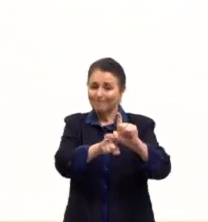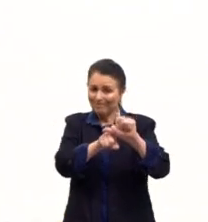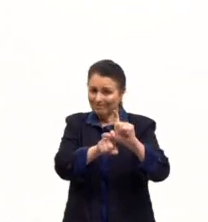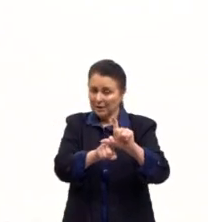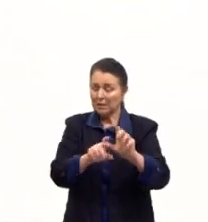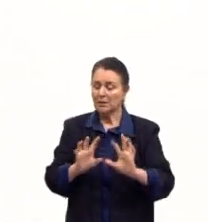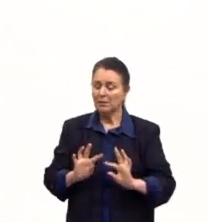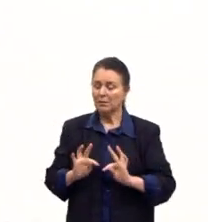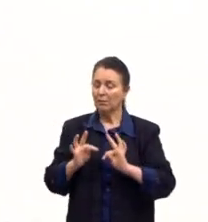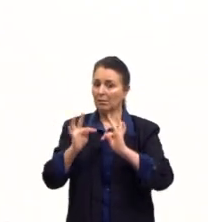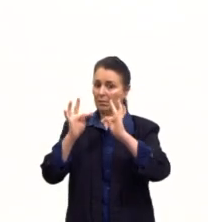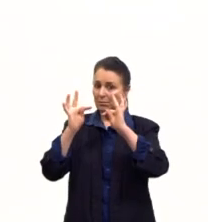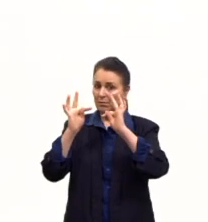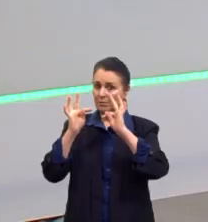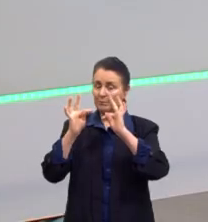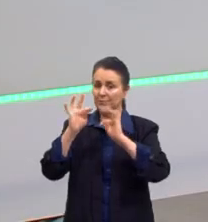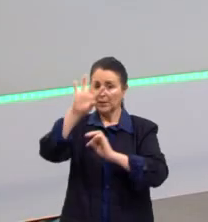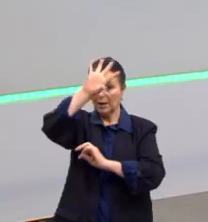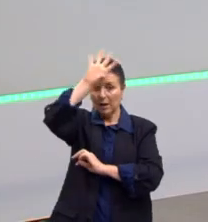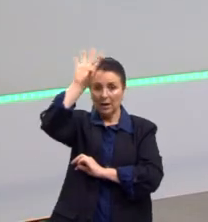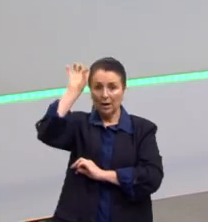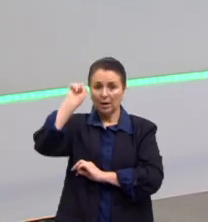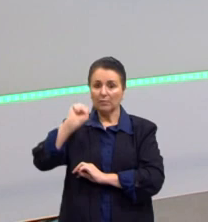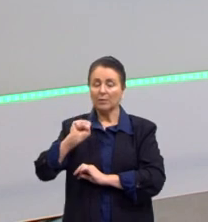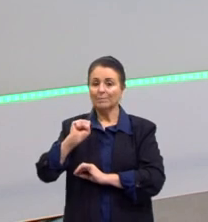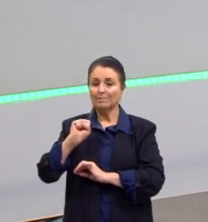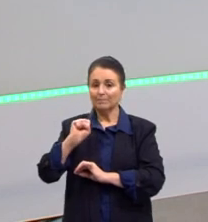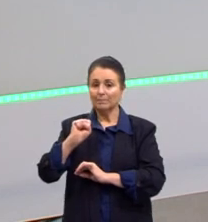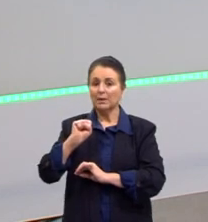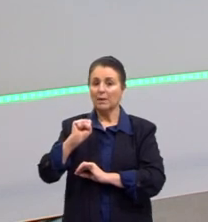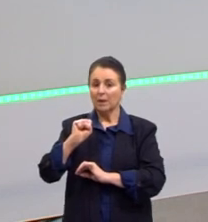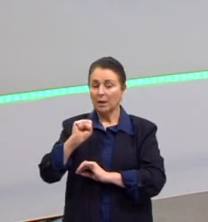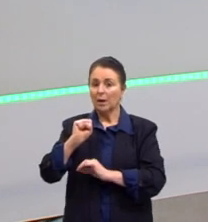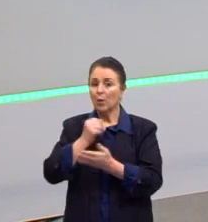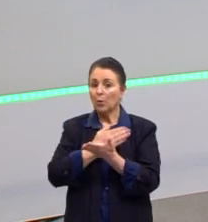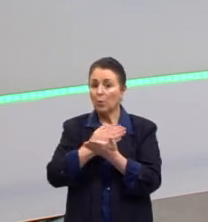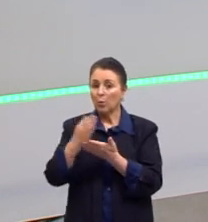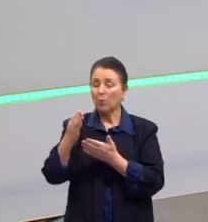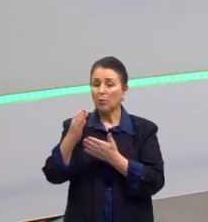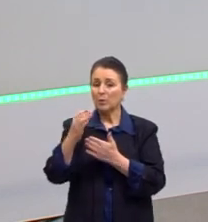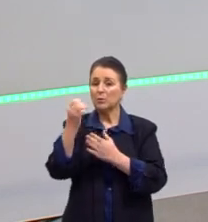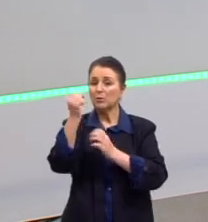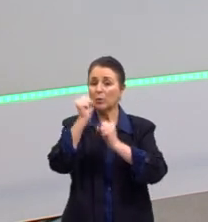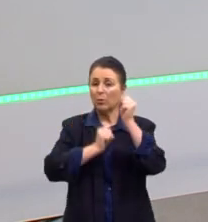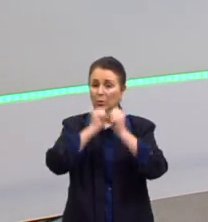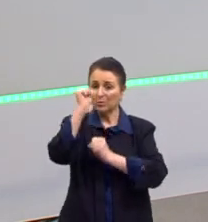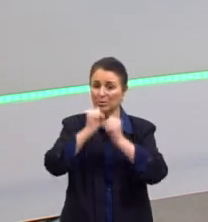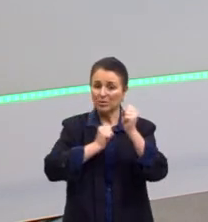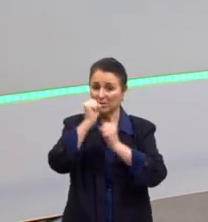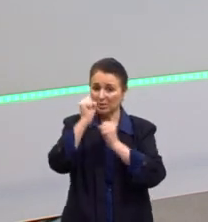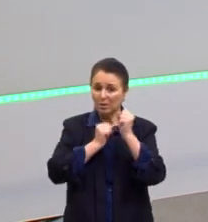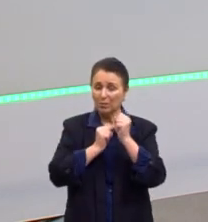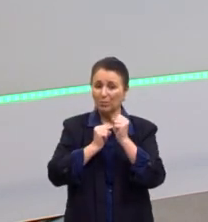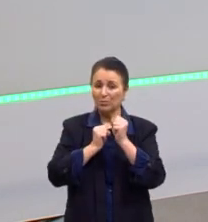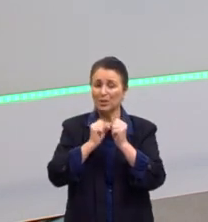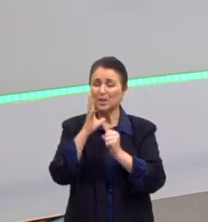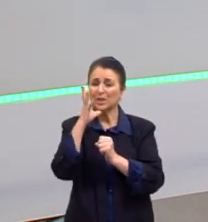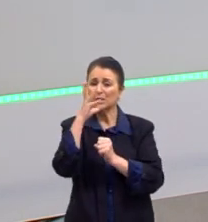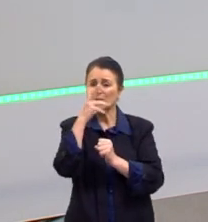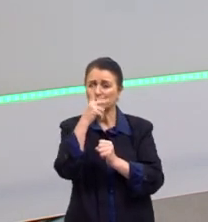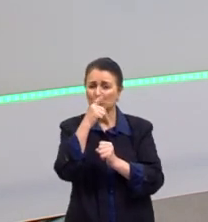como eu falei para vocês a África né sofreu a industrialização assim como os outros países uma industrialização tardia